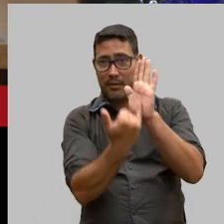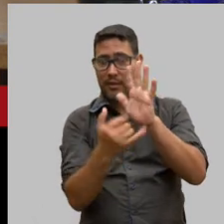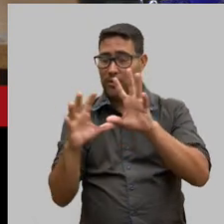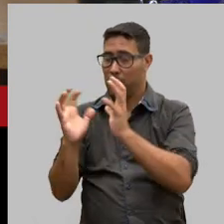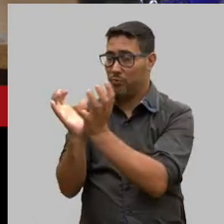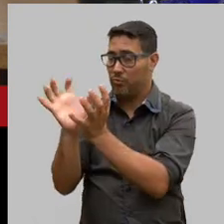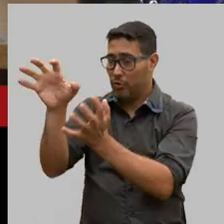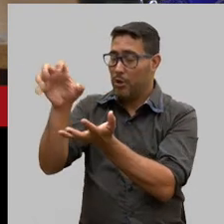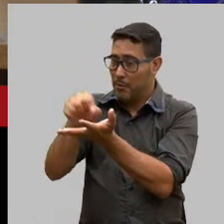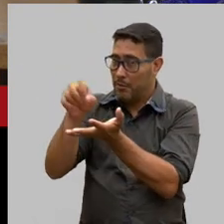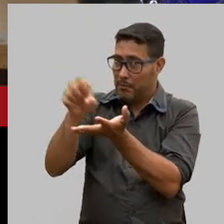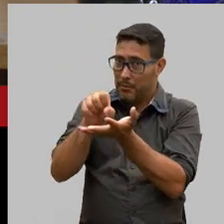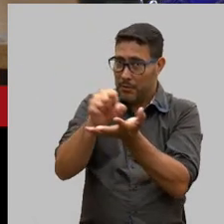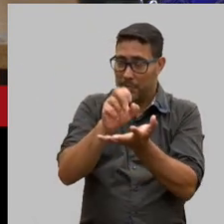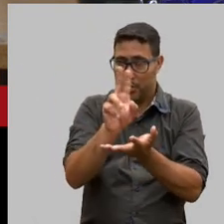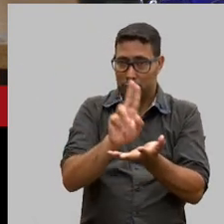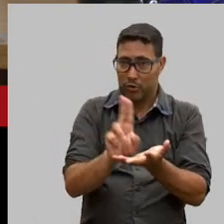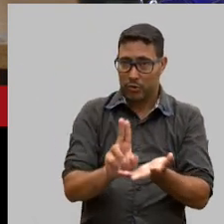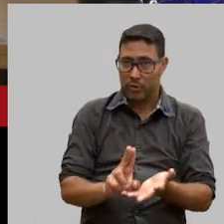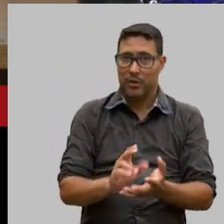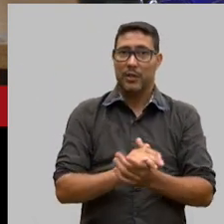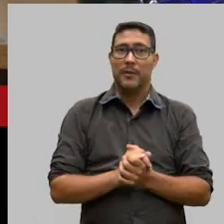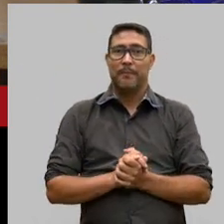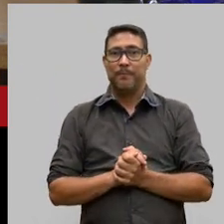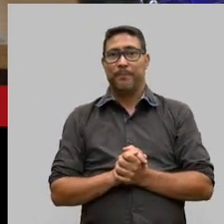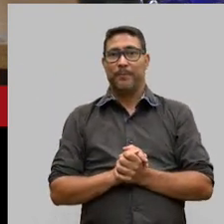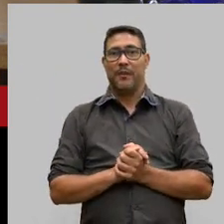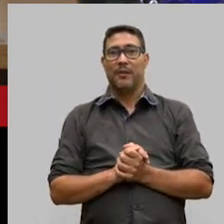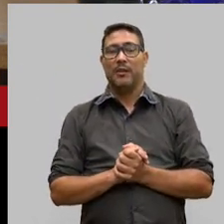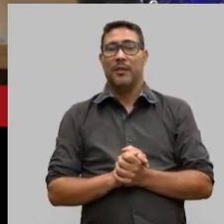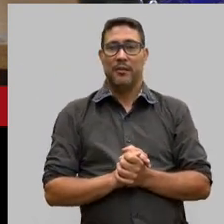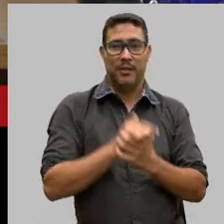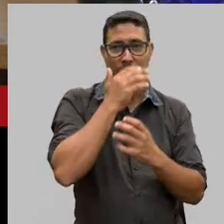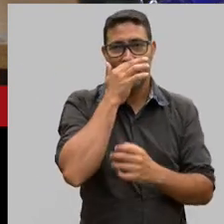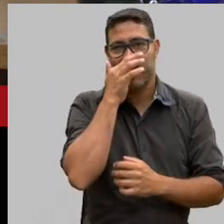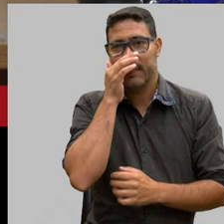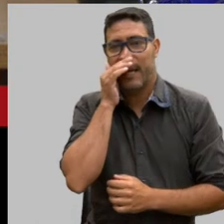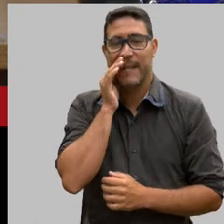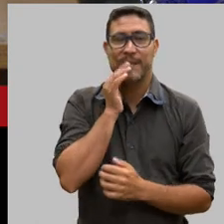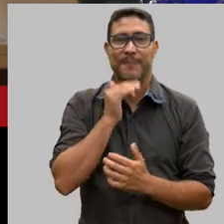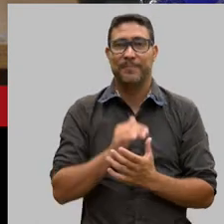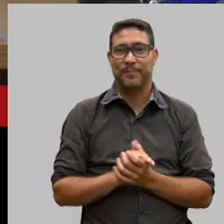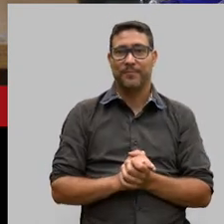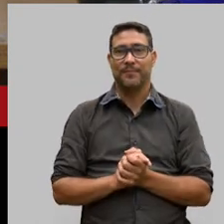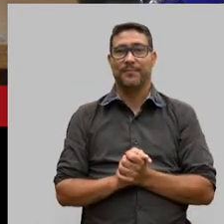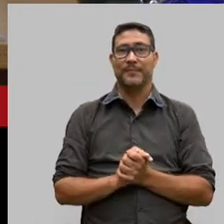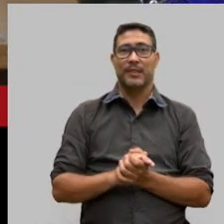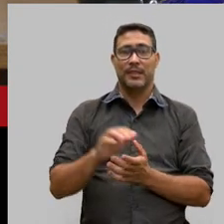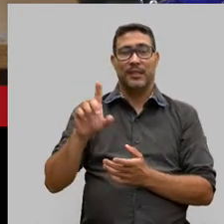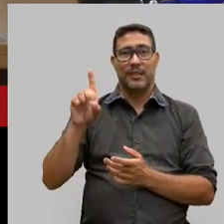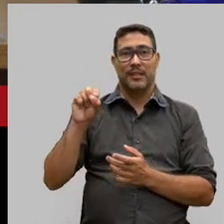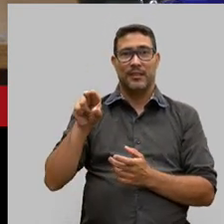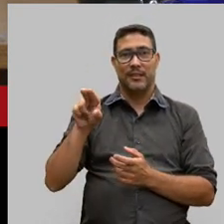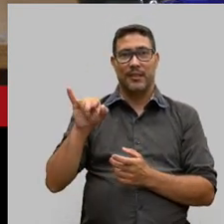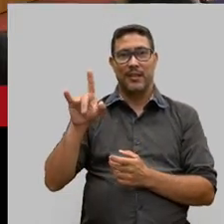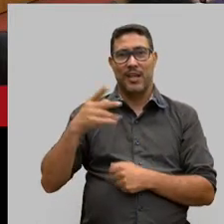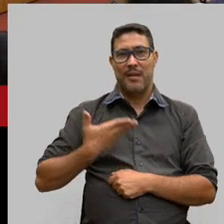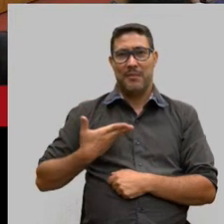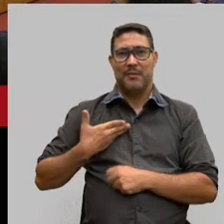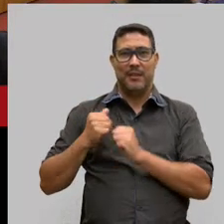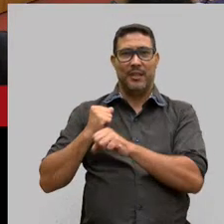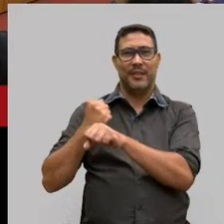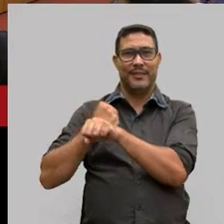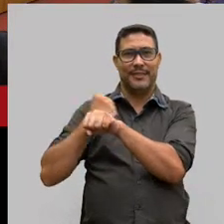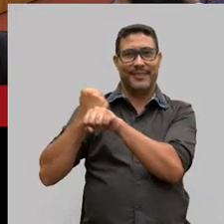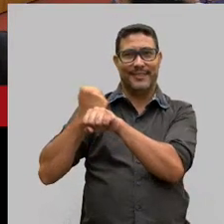pegando os nomes agora a Dani Dani é amiga de longa data vou